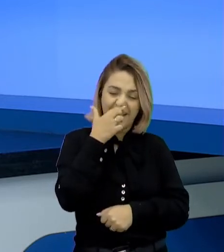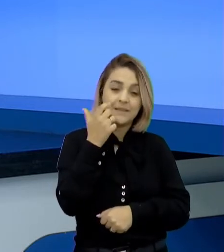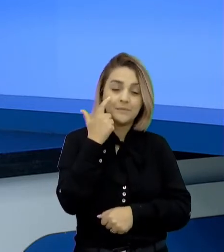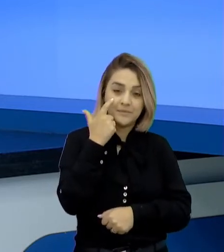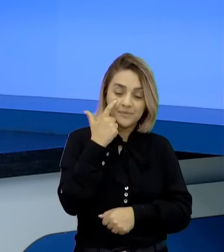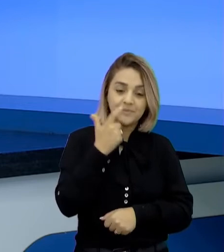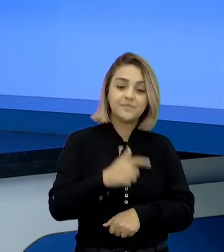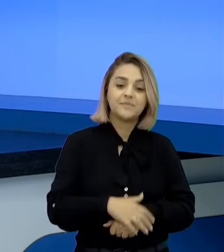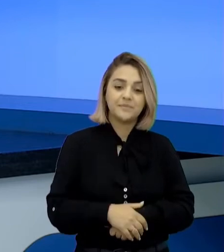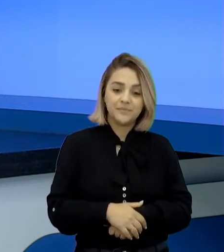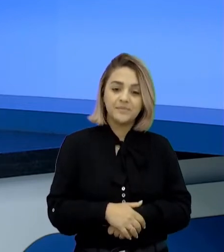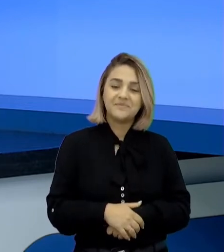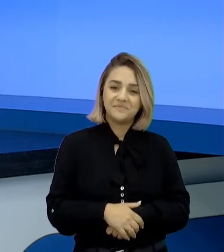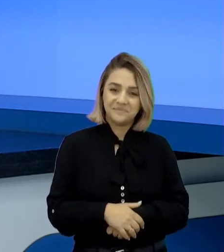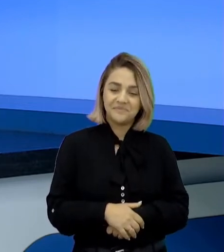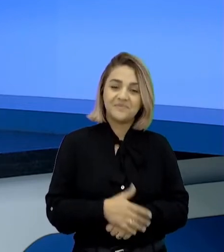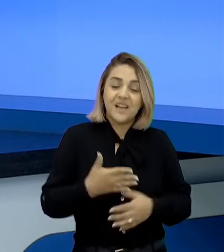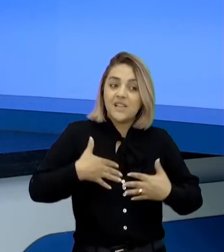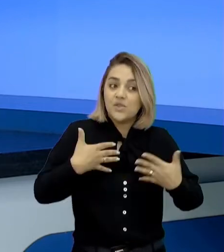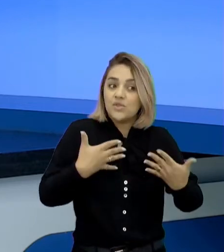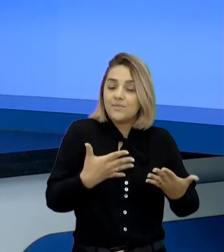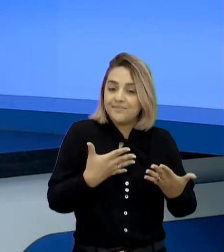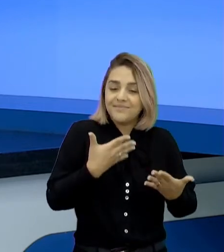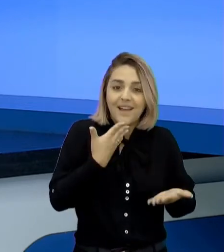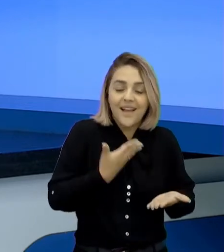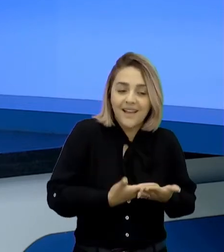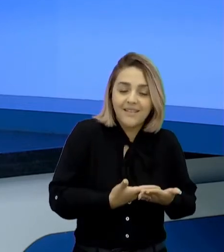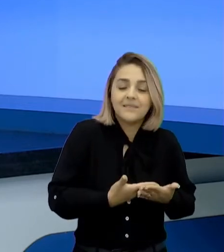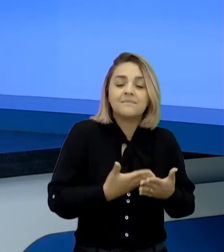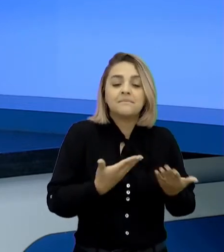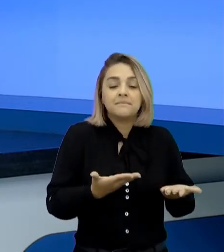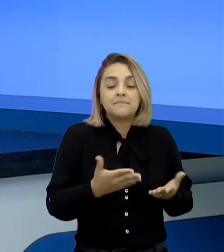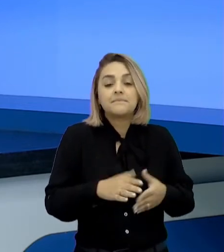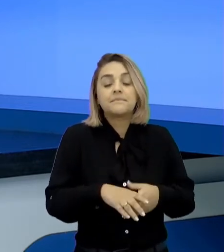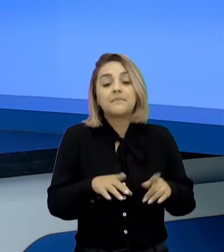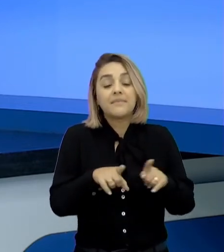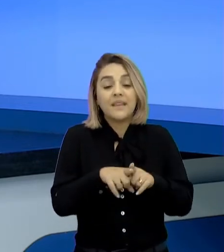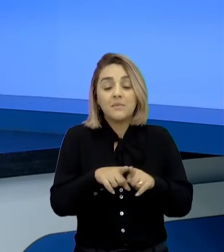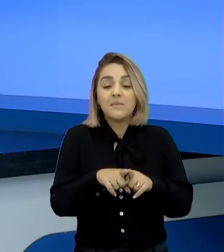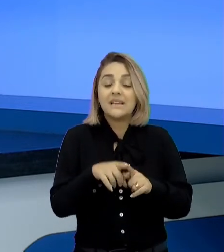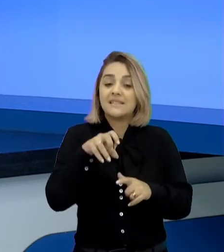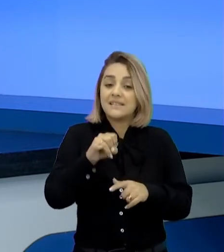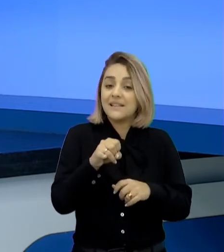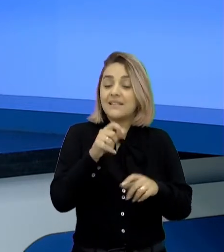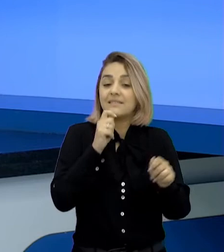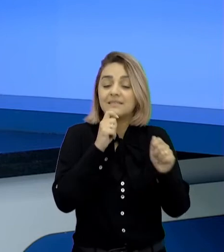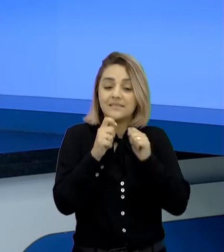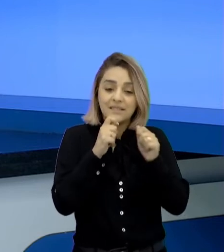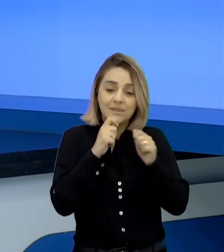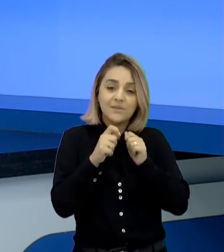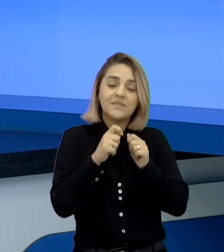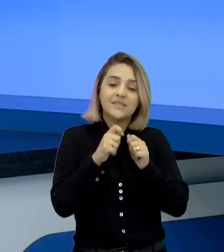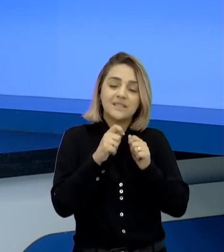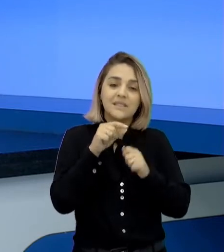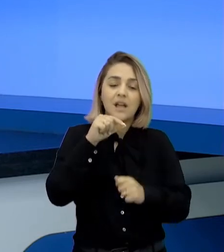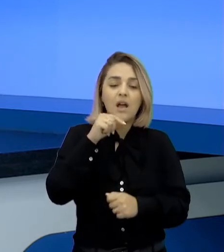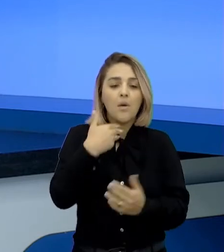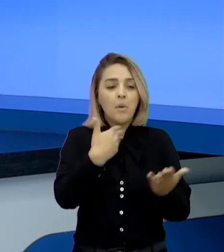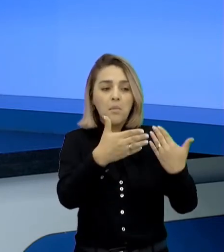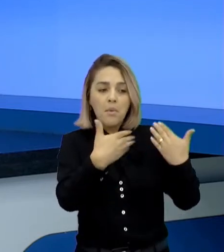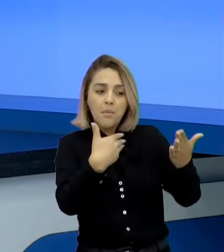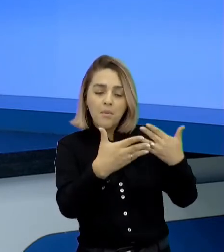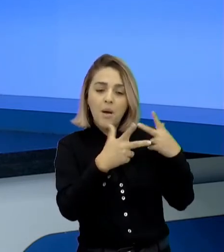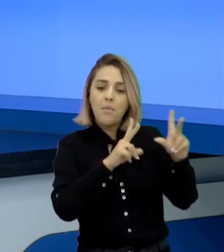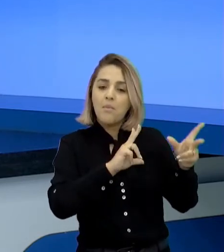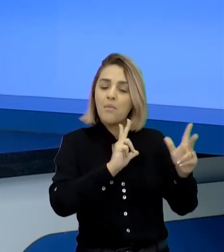verificar, para você não ser pego de surpresa, né, nesse sentido. E mais ou menos, se é uma entrevista oral, né, um programa de TV, ele